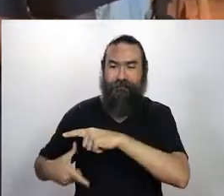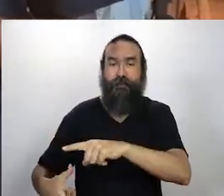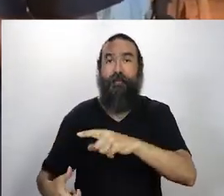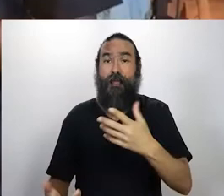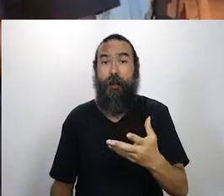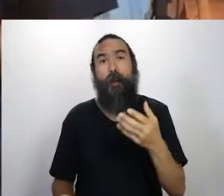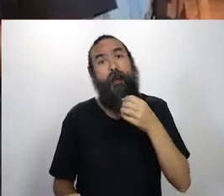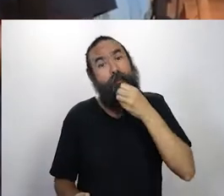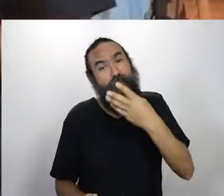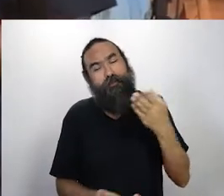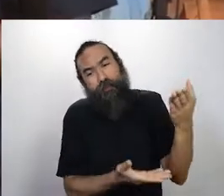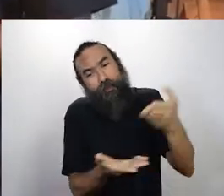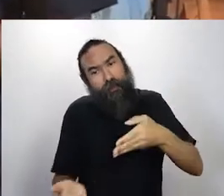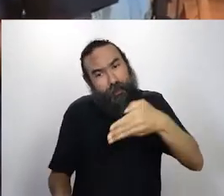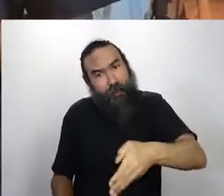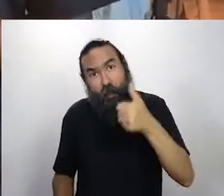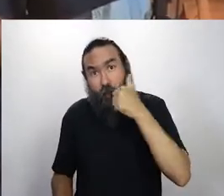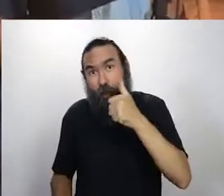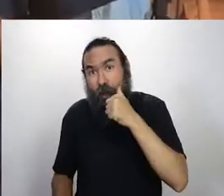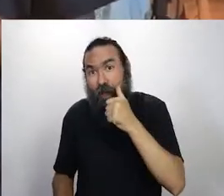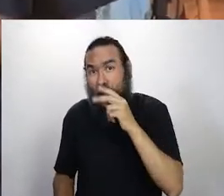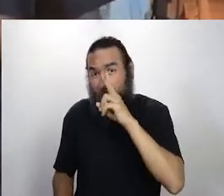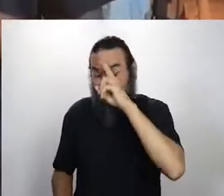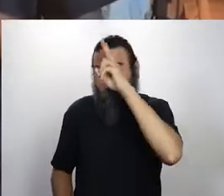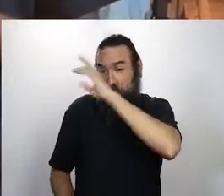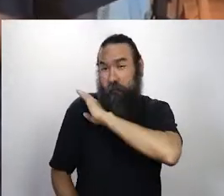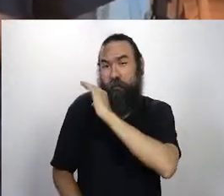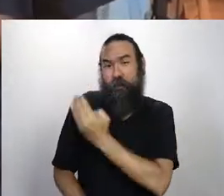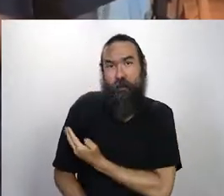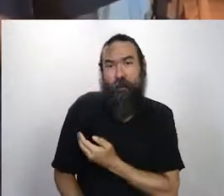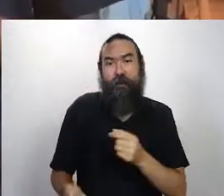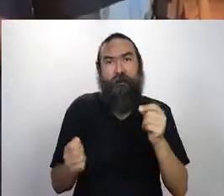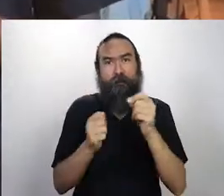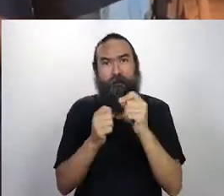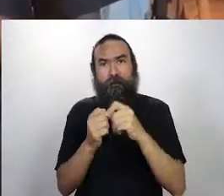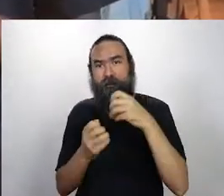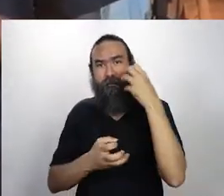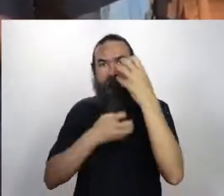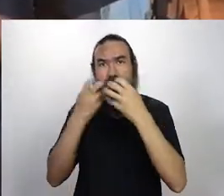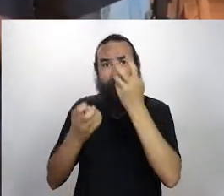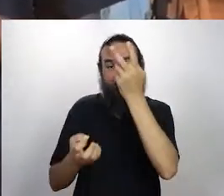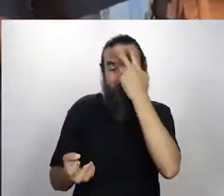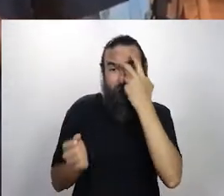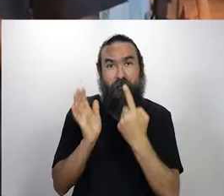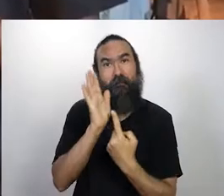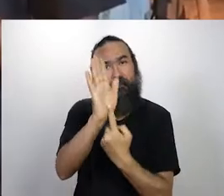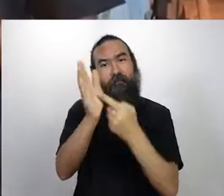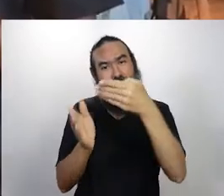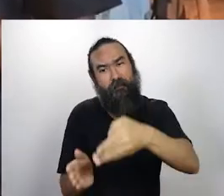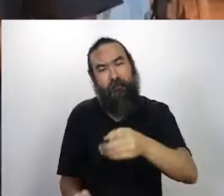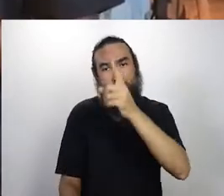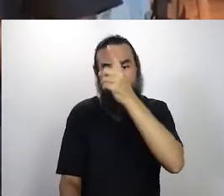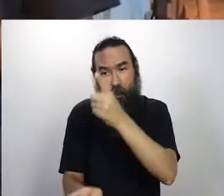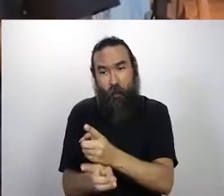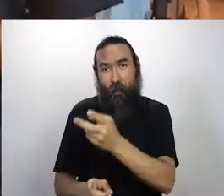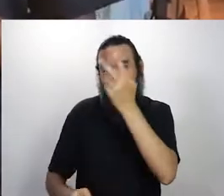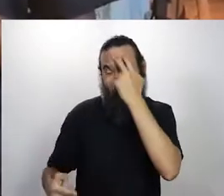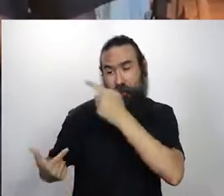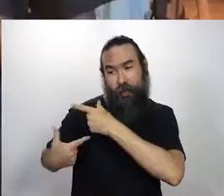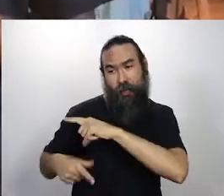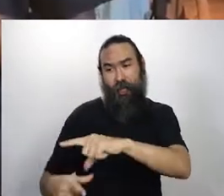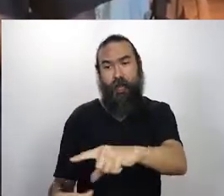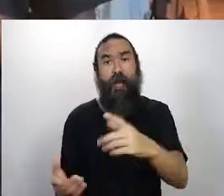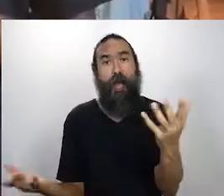receber mulheres tão fortes que fazem a Chapada dos Veadeiros, que fazem a Vila de São Jorge e que fazem também o encontro de culturas tradicionais da Chapada